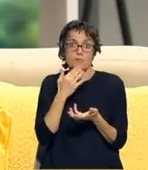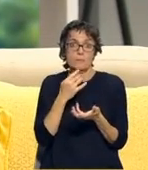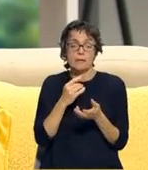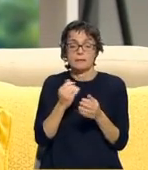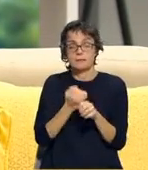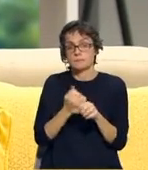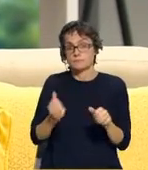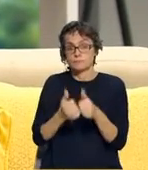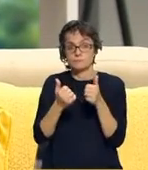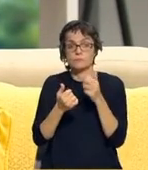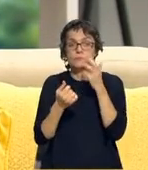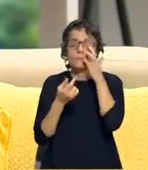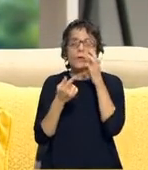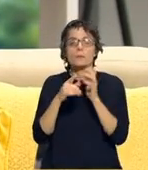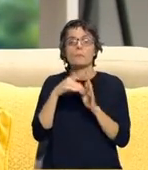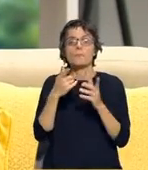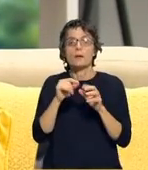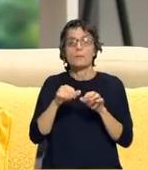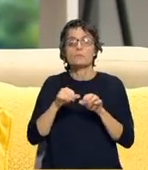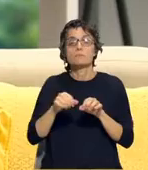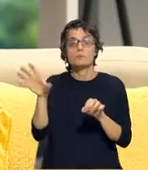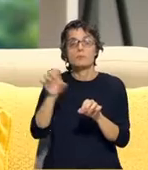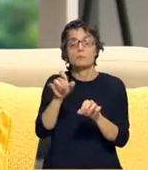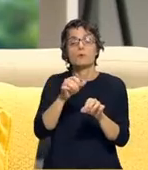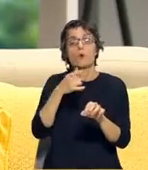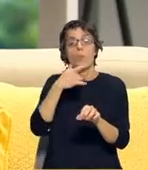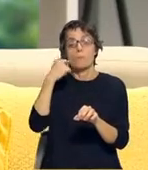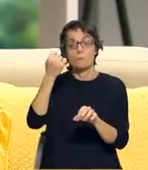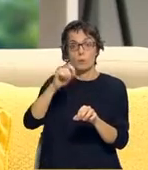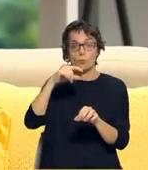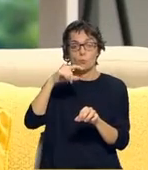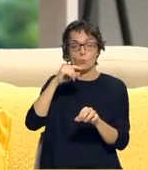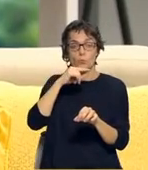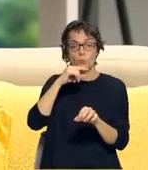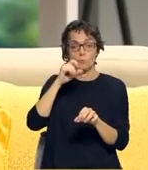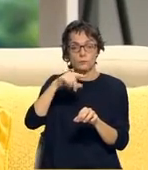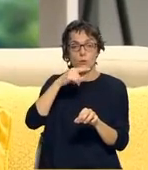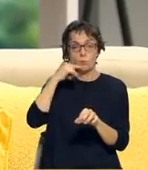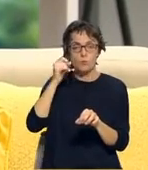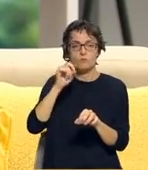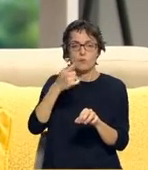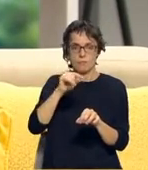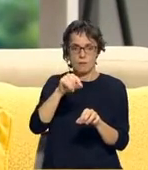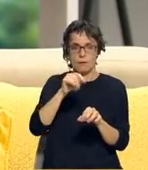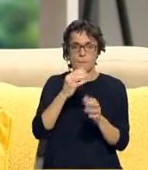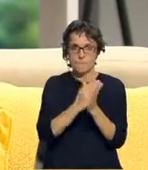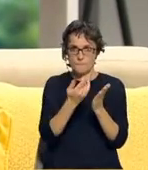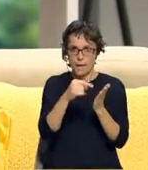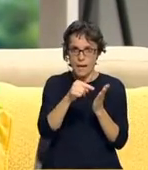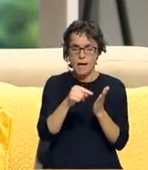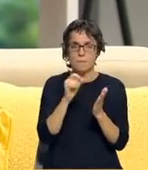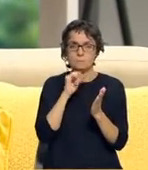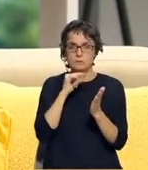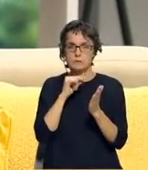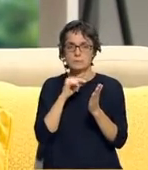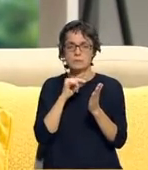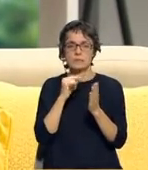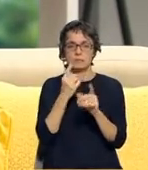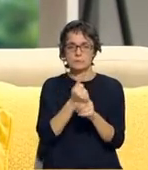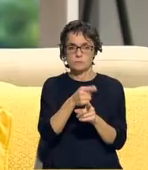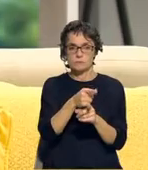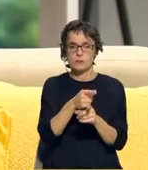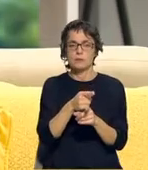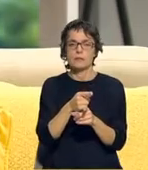loja e encontrar estes belíssimos exemplares certo. Através da loja online no site da instituição